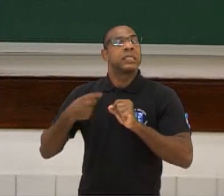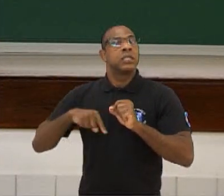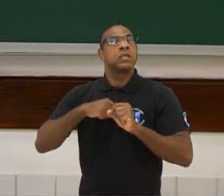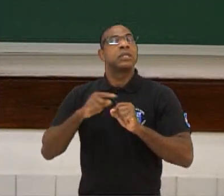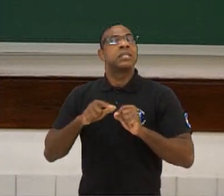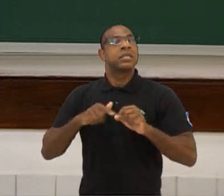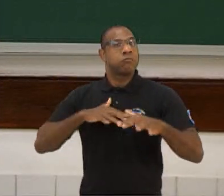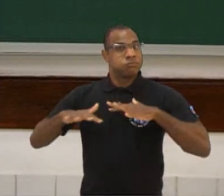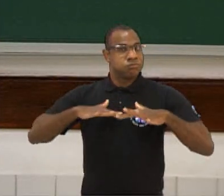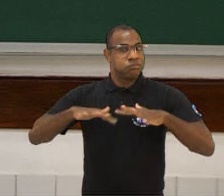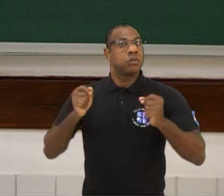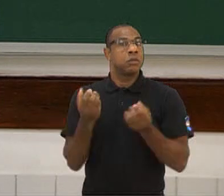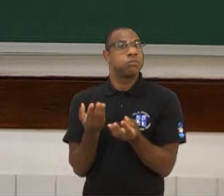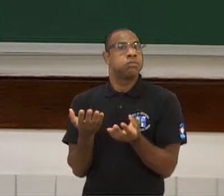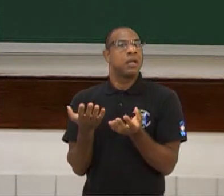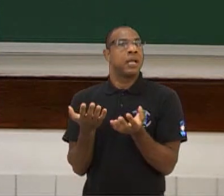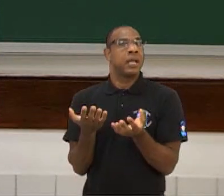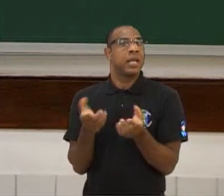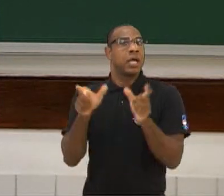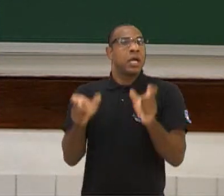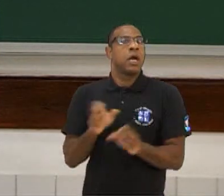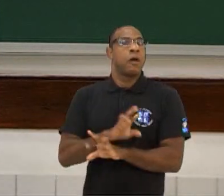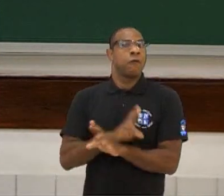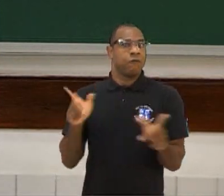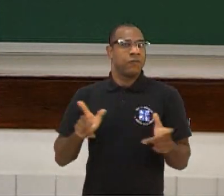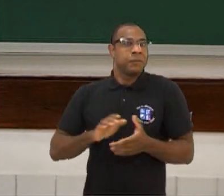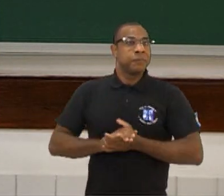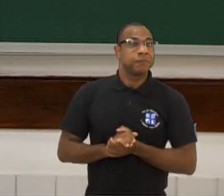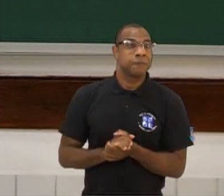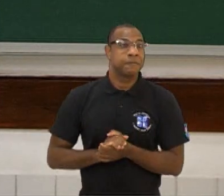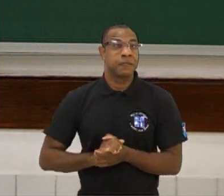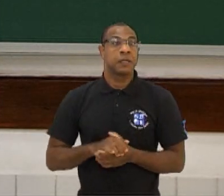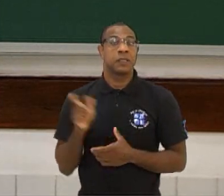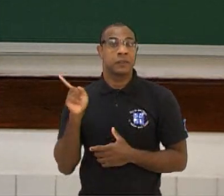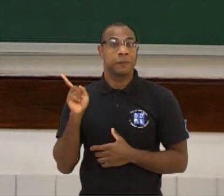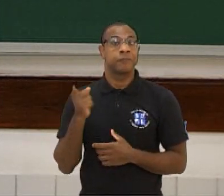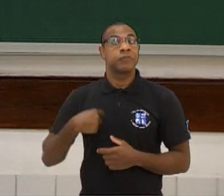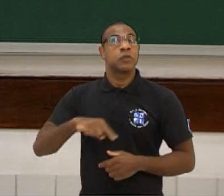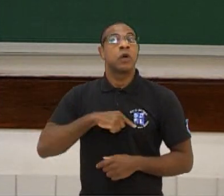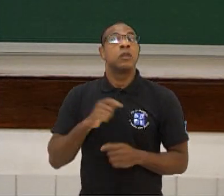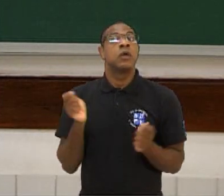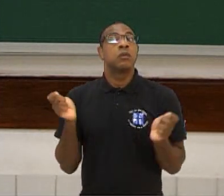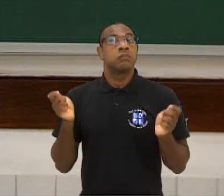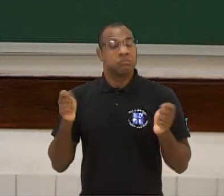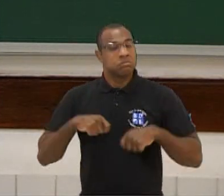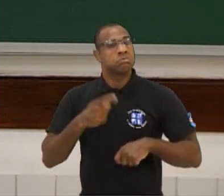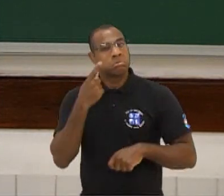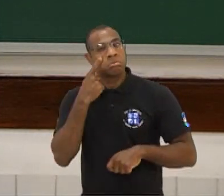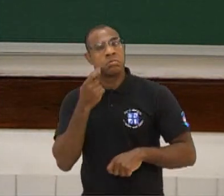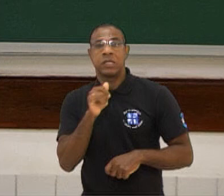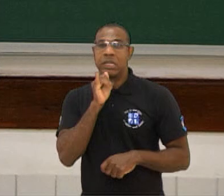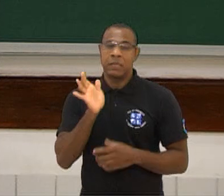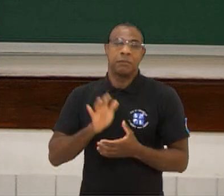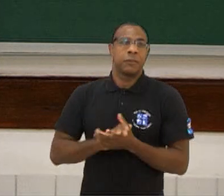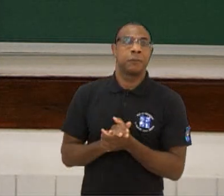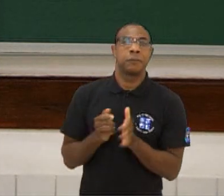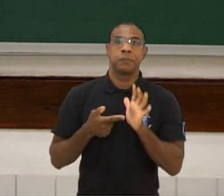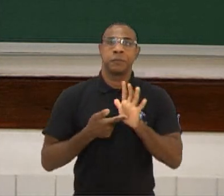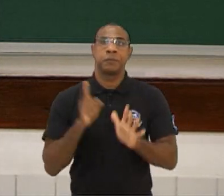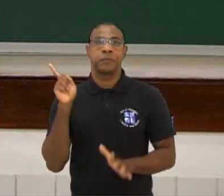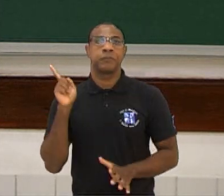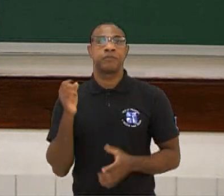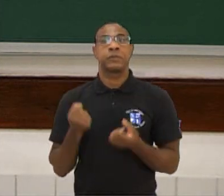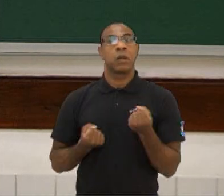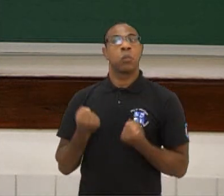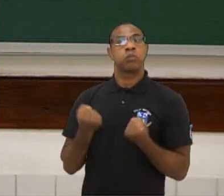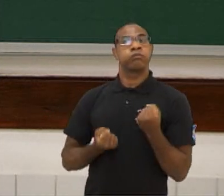em corpos distintos. Esse mesmo princípio, tá, a gente consegue ver, por exemplo, na tração de veículos,